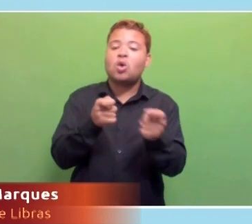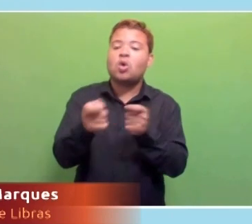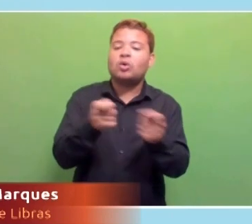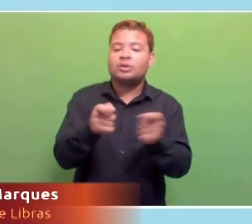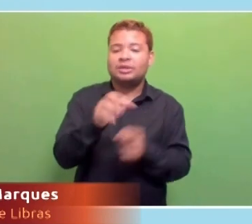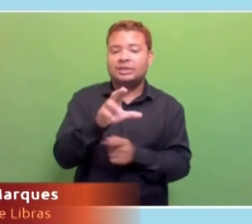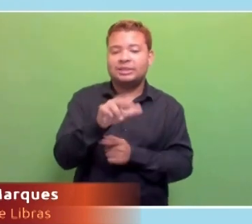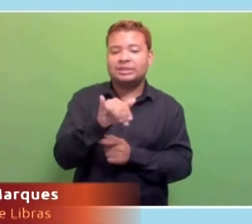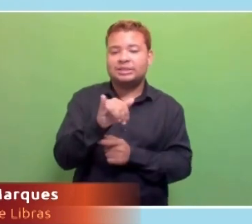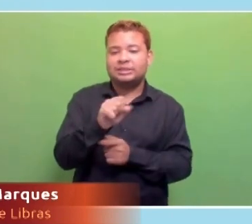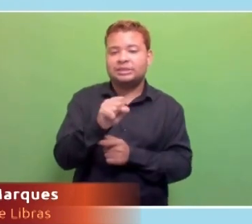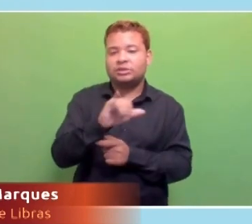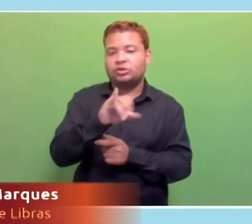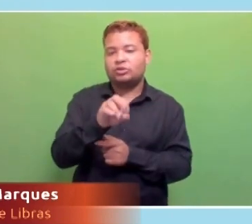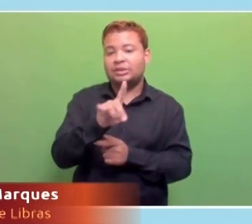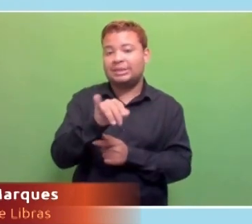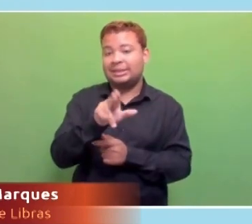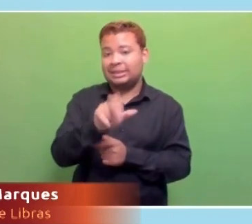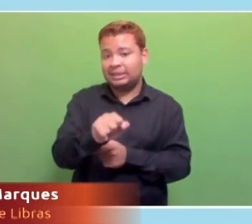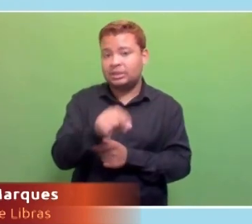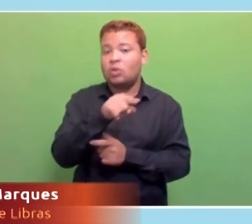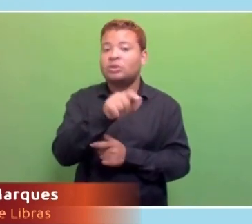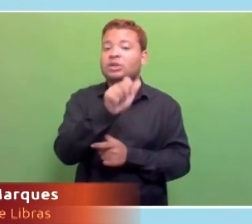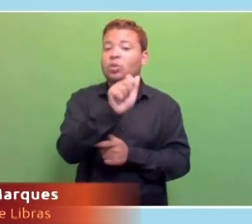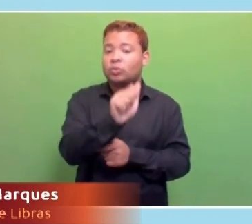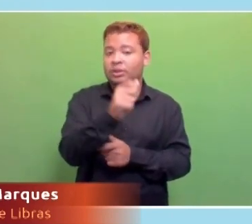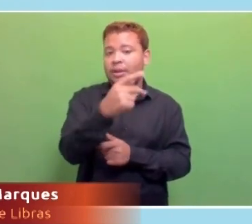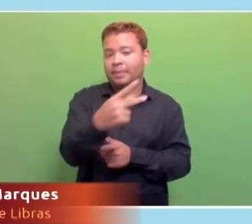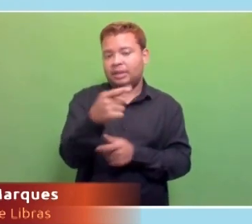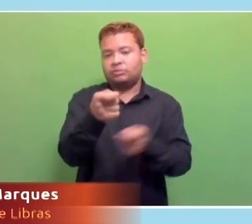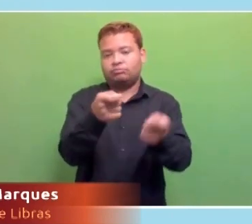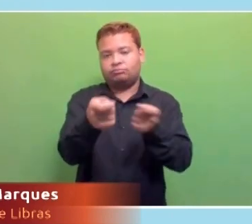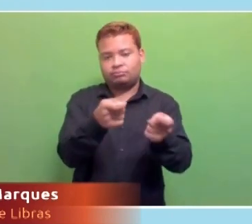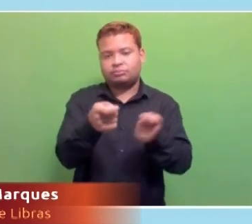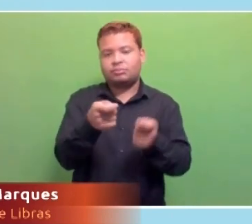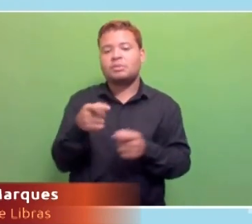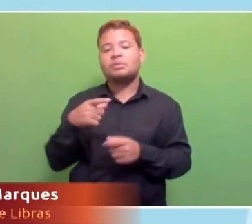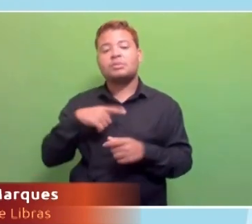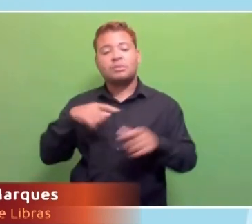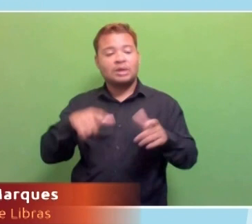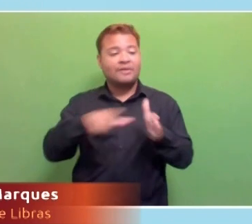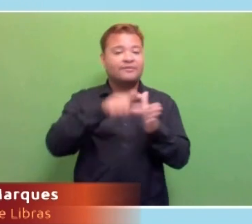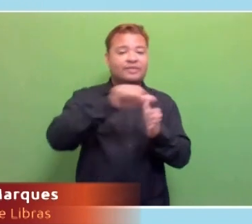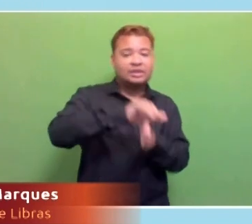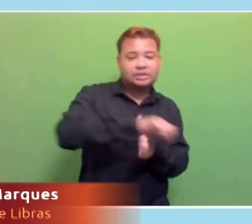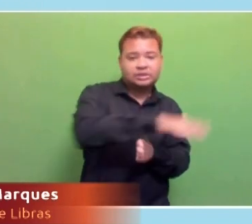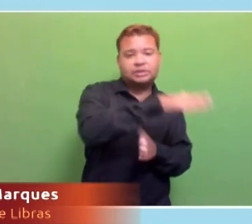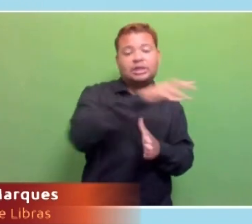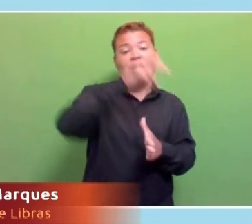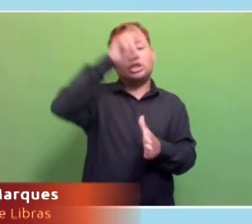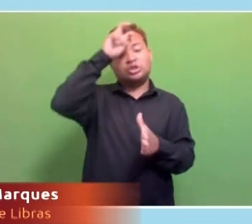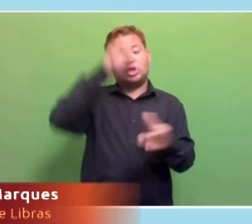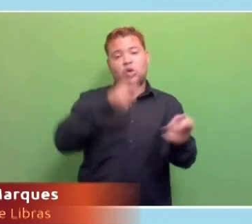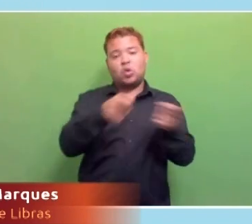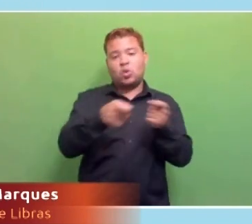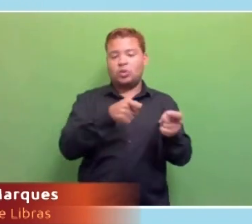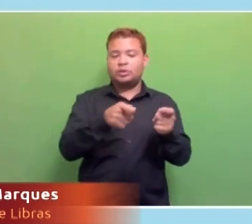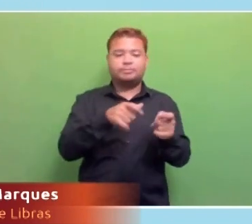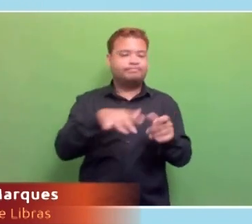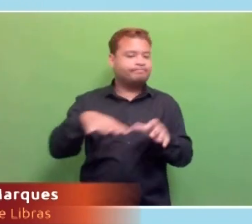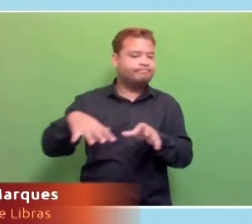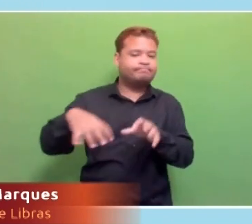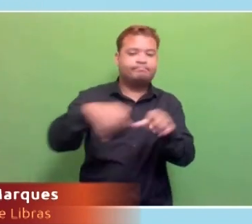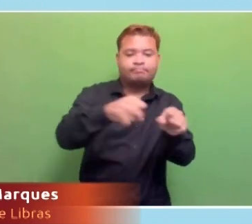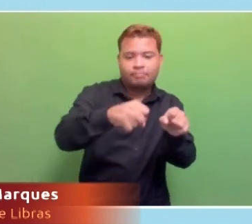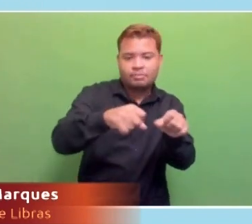a Autoridade Palestina, a faixa de Gaza, que era controlada pelo Egito, e depois as alturas do Golã, no norte do Estado de Israel, que era